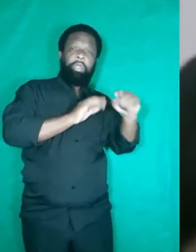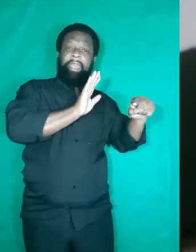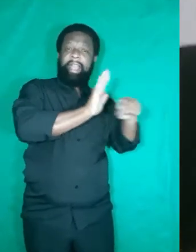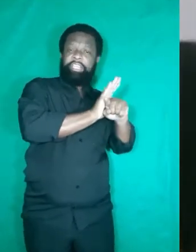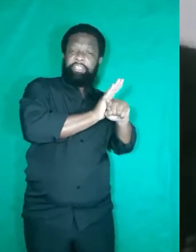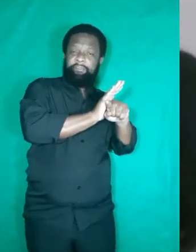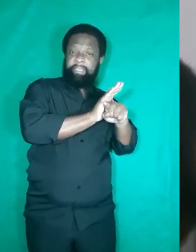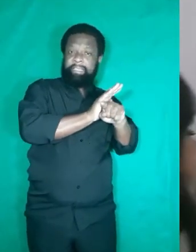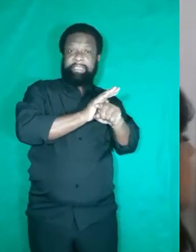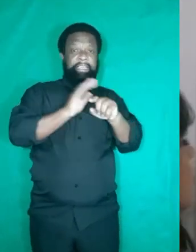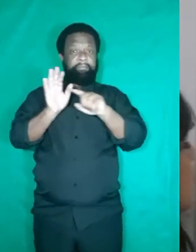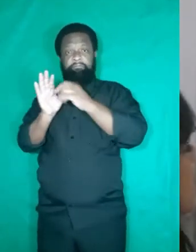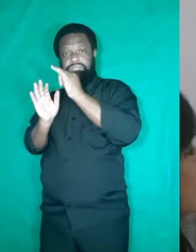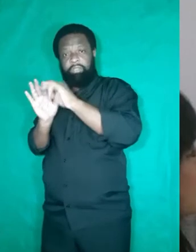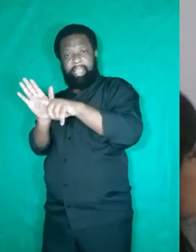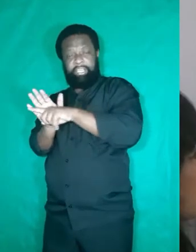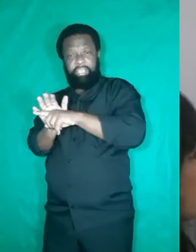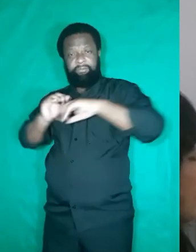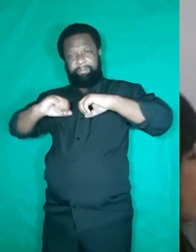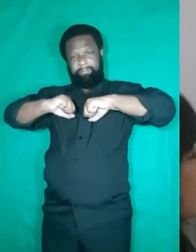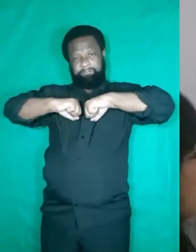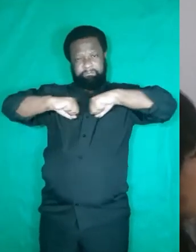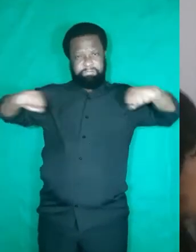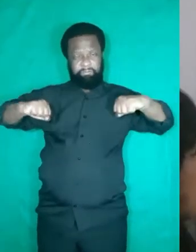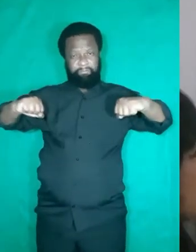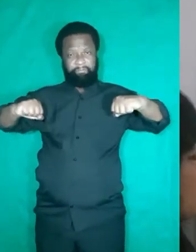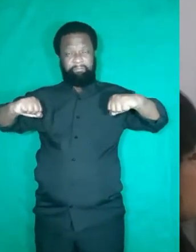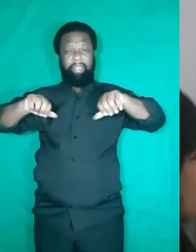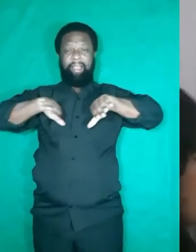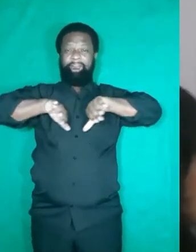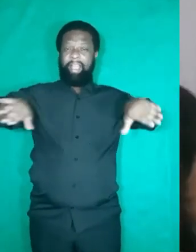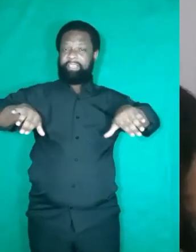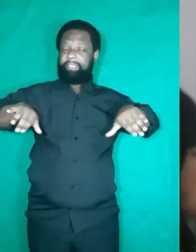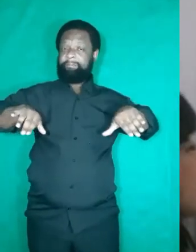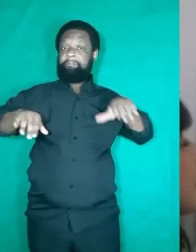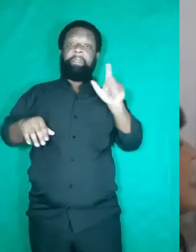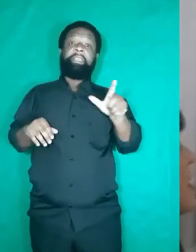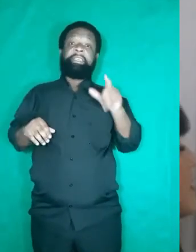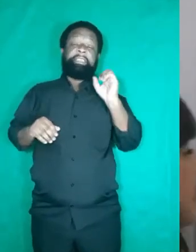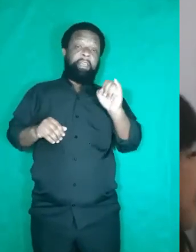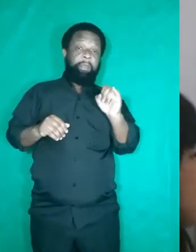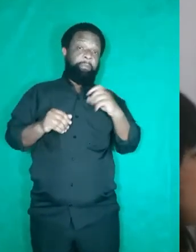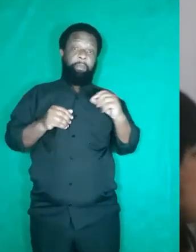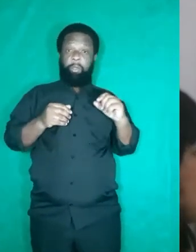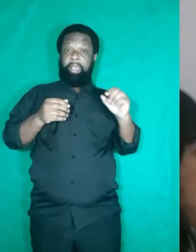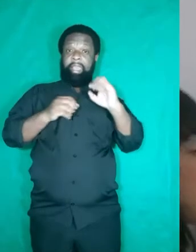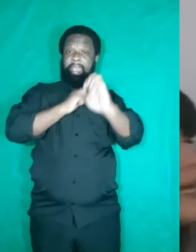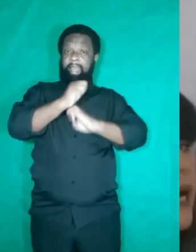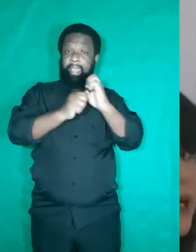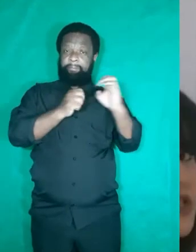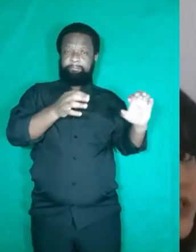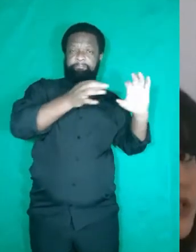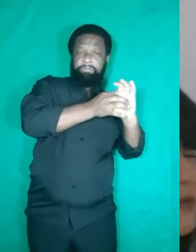se repelem. Elétrons que estão se ligando, ou seja, elétrons ligantes e elétrons